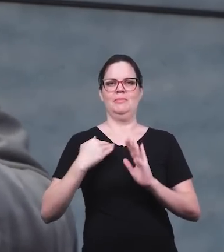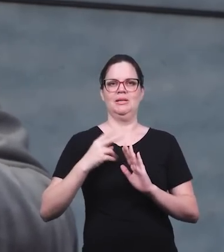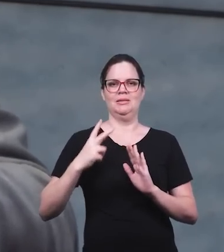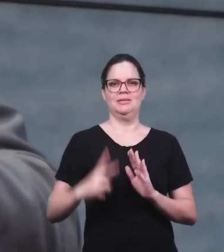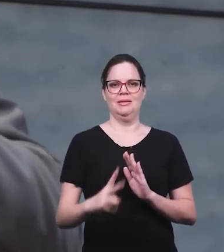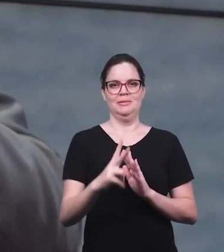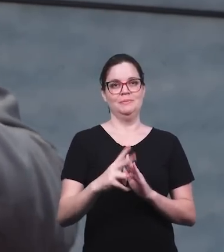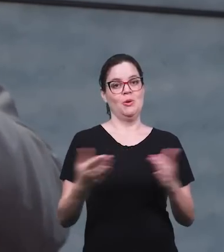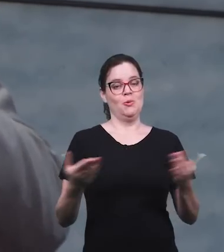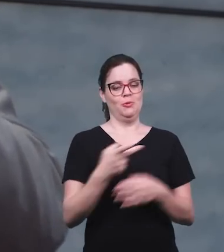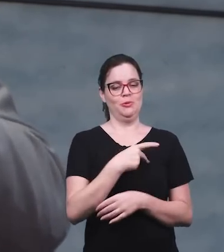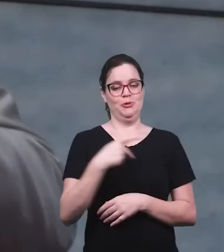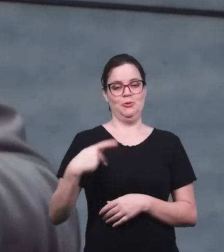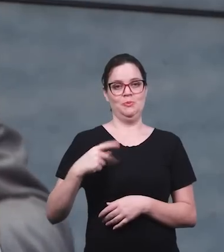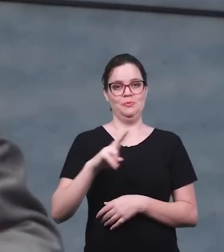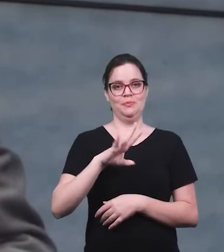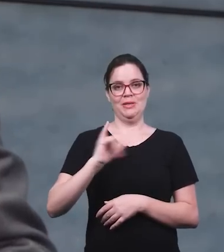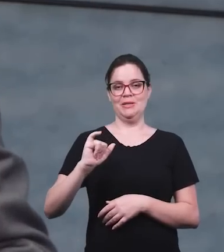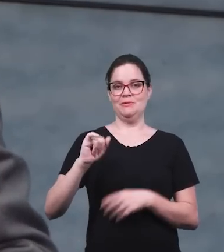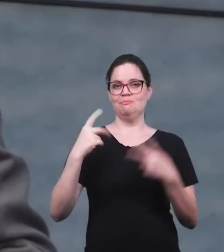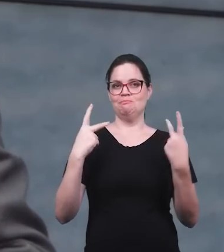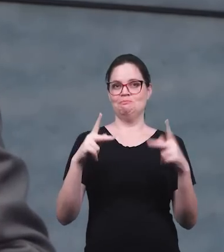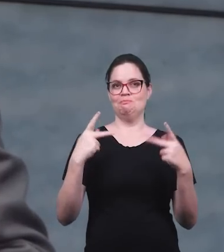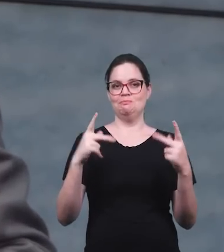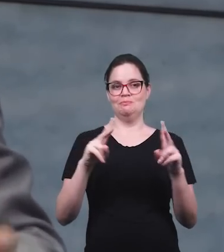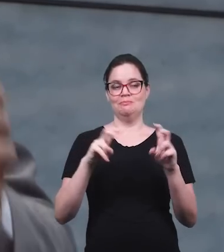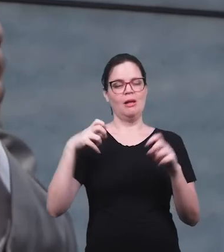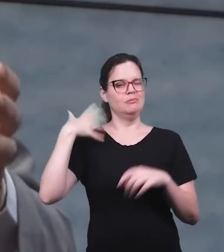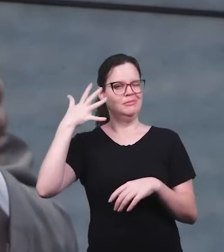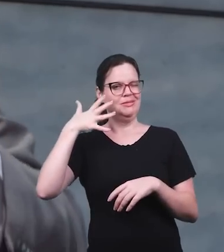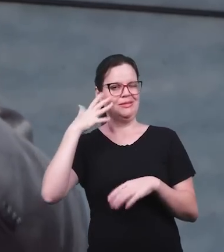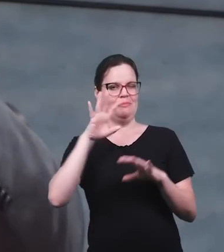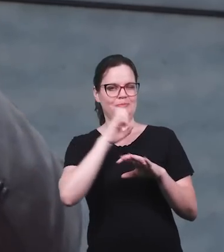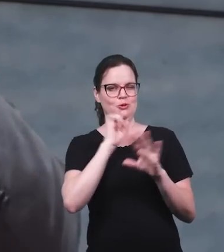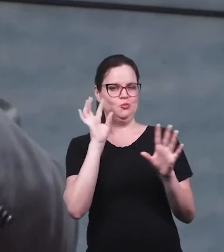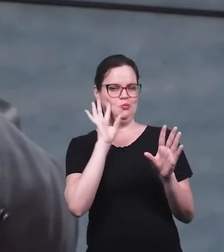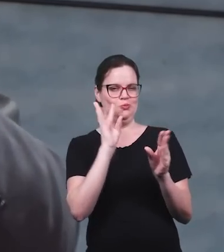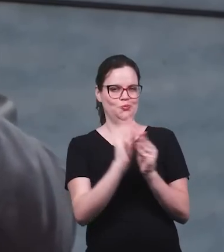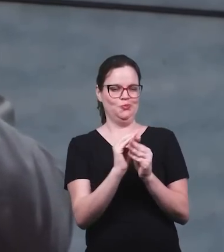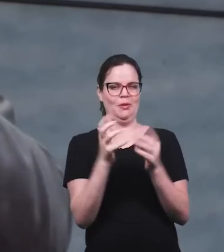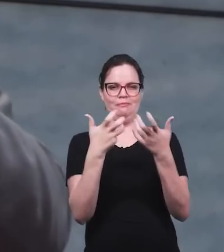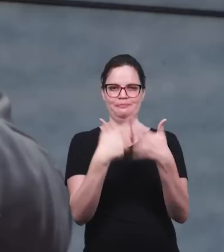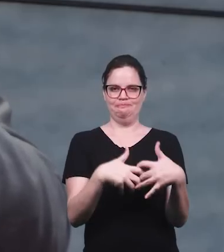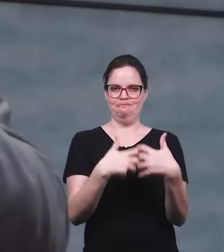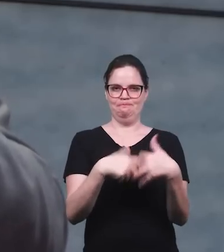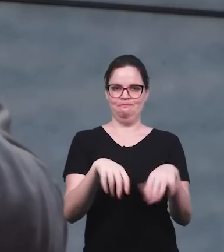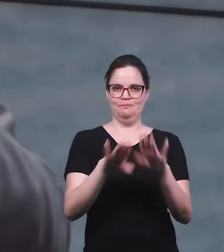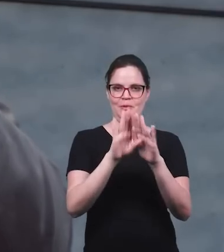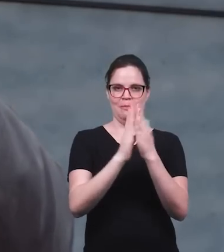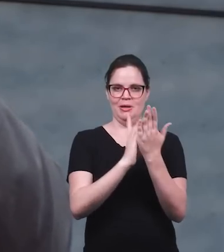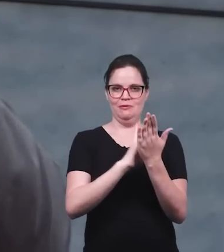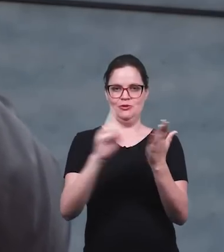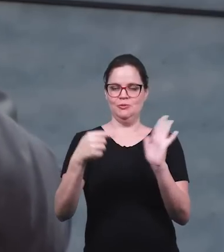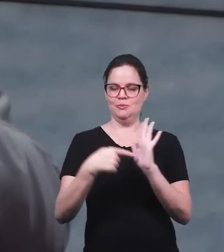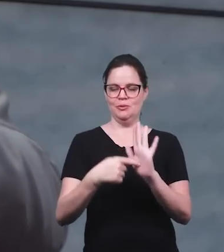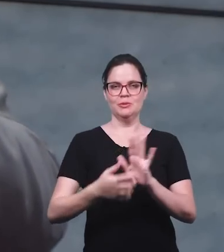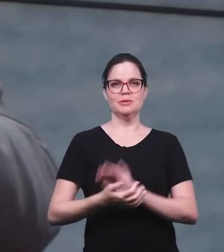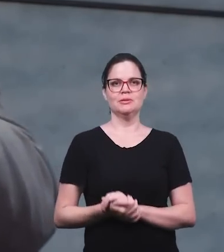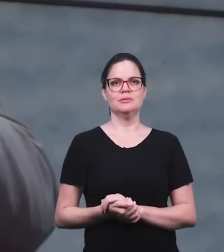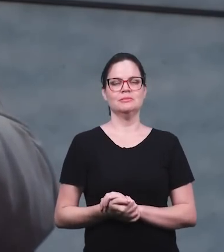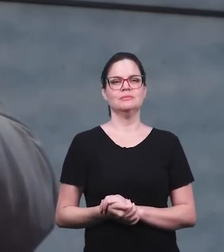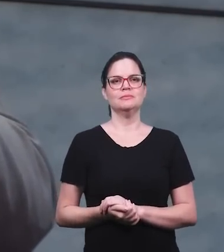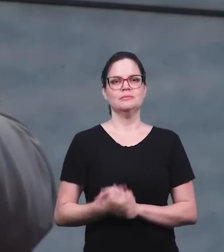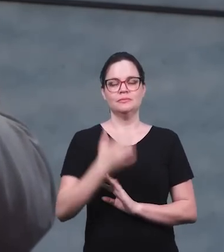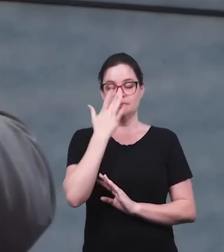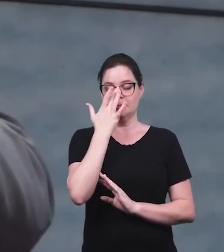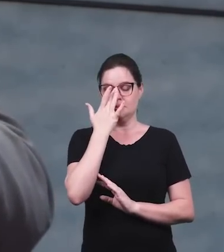manda para a gente. E hoje o pastor que vai pregar aqui, quando eu digo vai pregar, vai trazer uma palavra, fazer uma reflexão na palavra bem